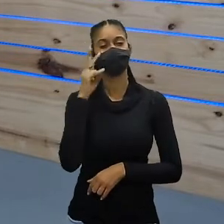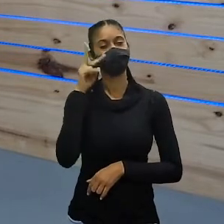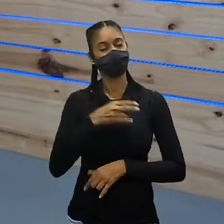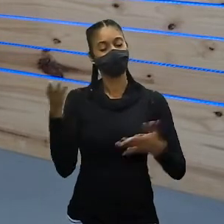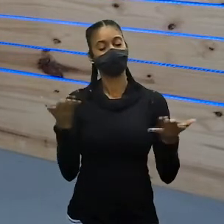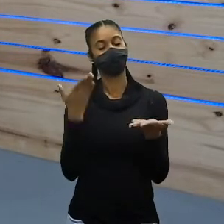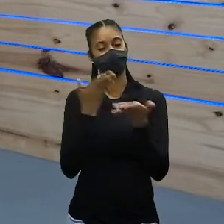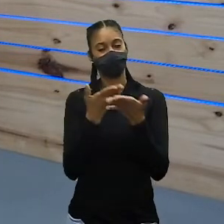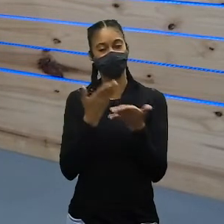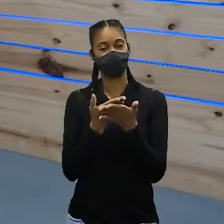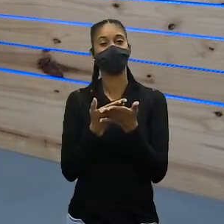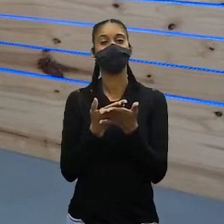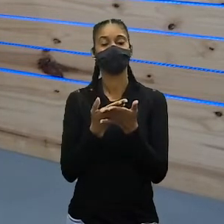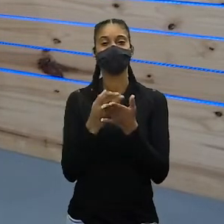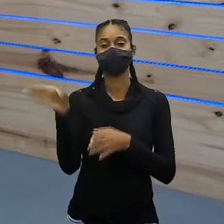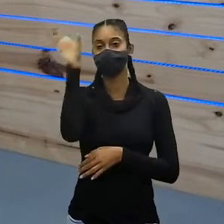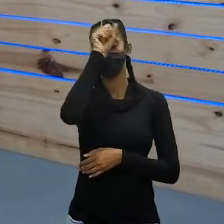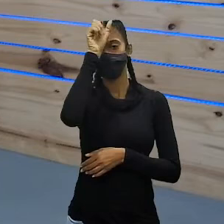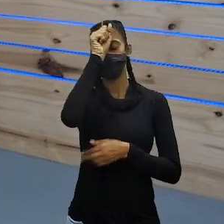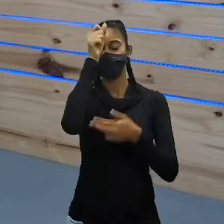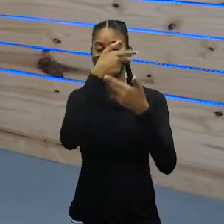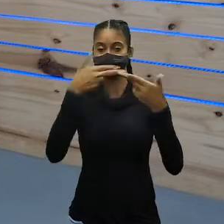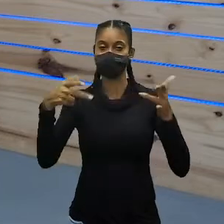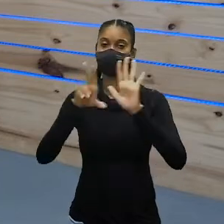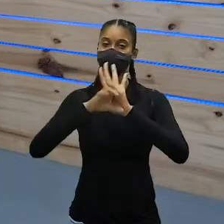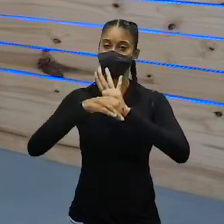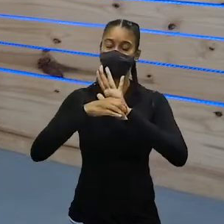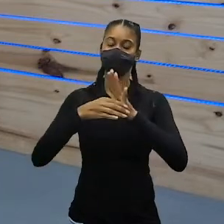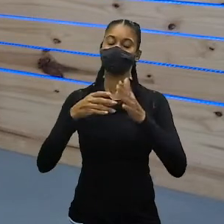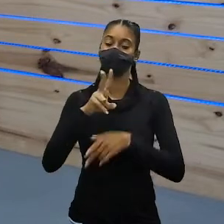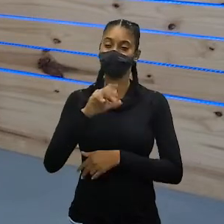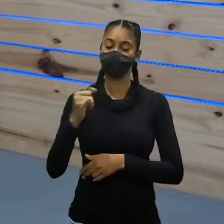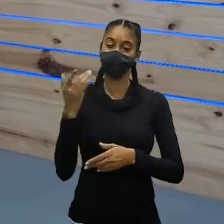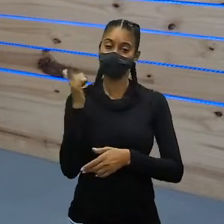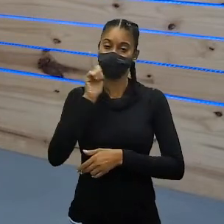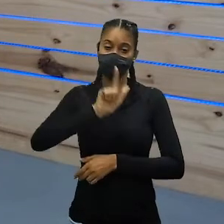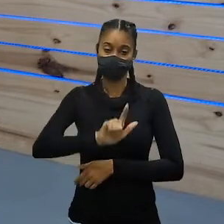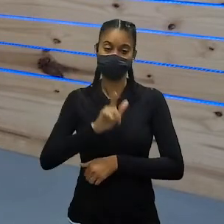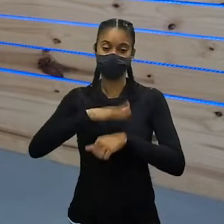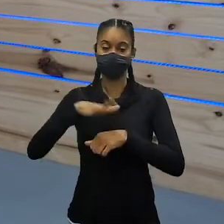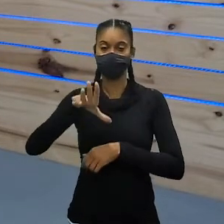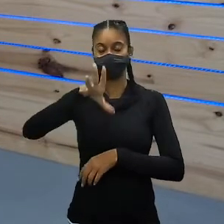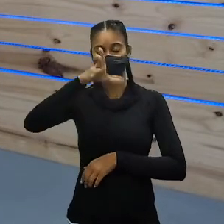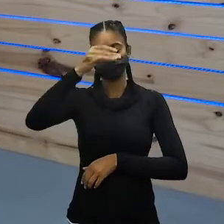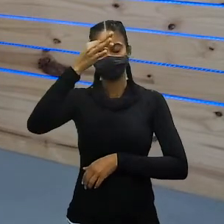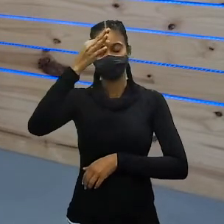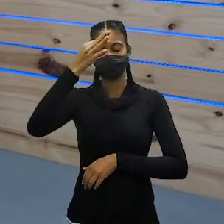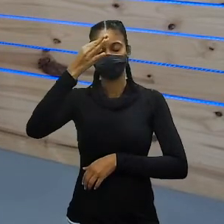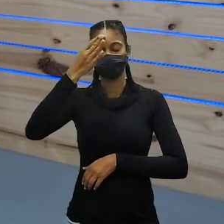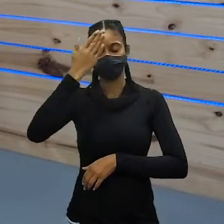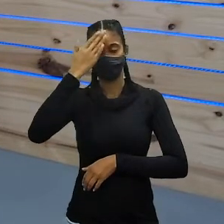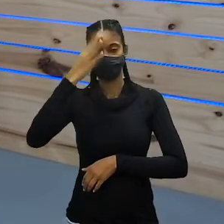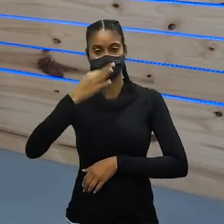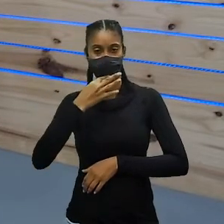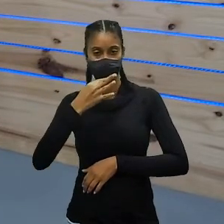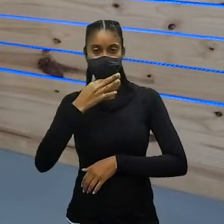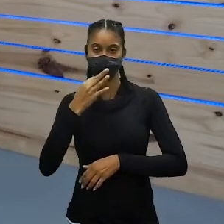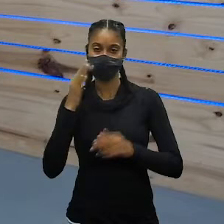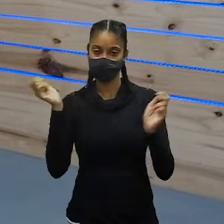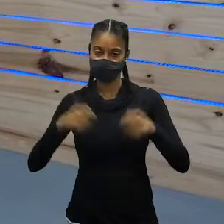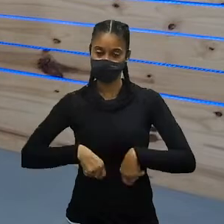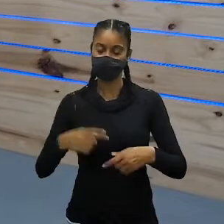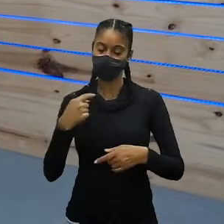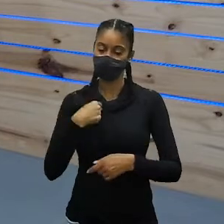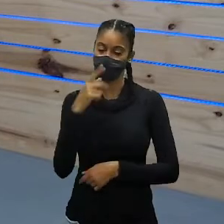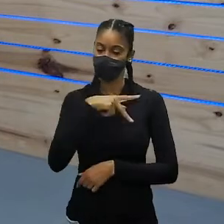se apropriando desse conteúdo e está aí rumo ao conhecimento mais uma vez. Você lembra de mim? Eu sou o professor Aquiles Cavalcante